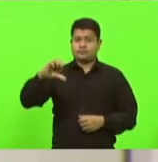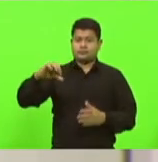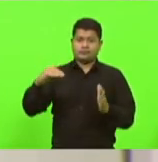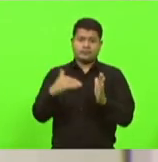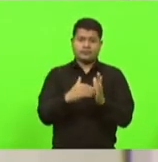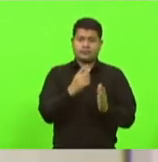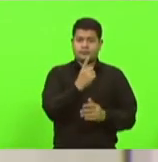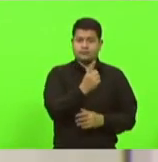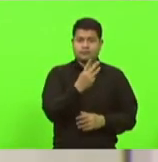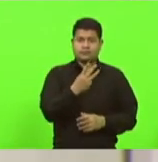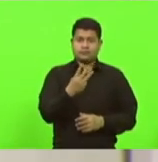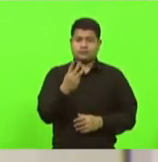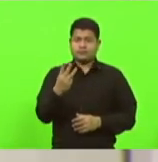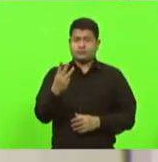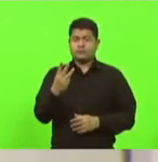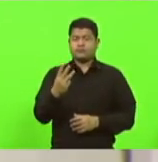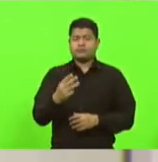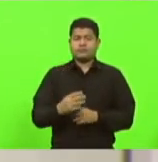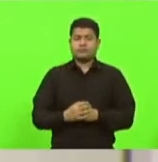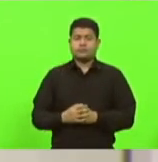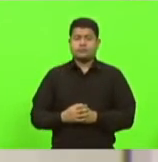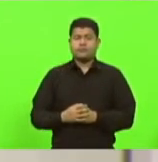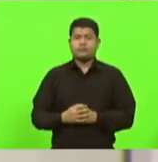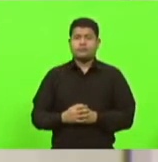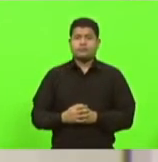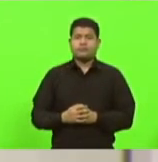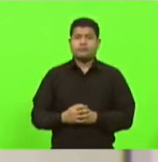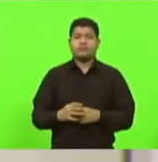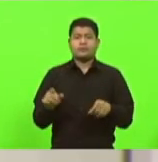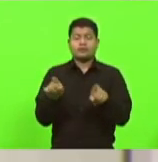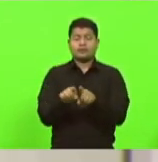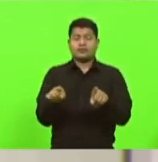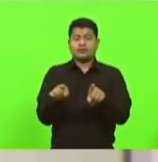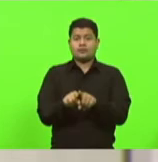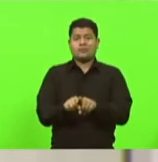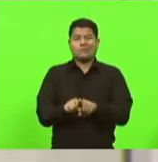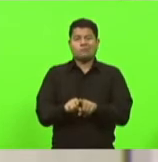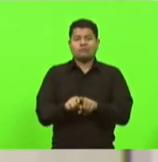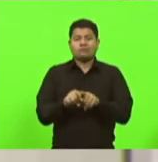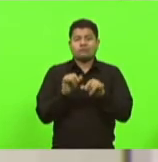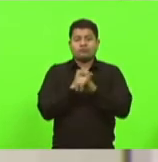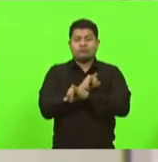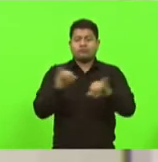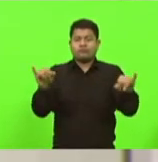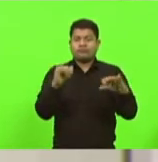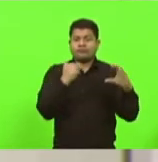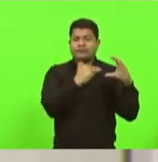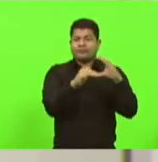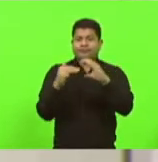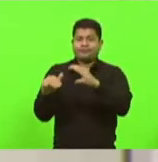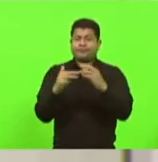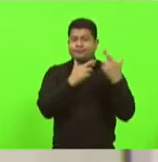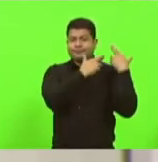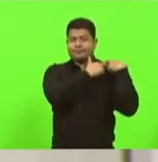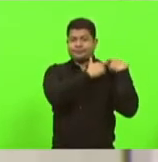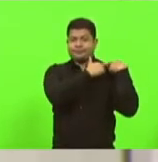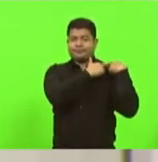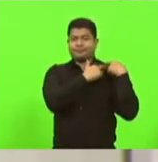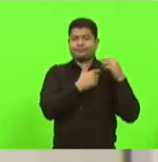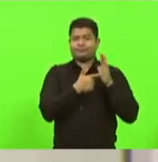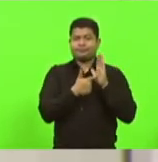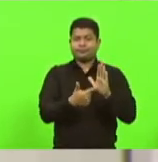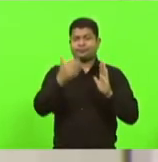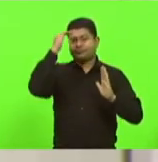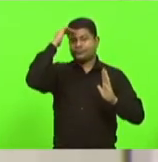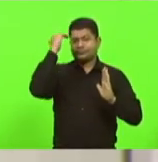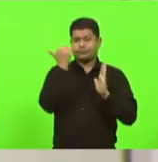.333. Também esta presidência comunica que encaminhará os destinatários, conforme determina o